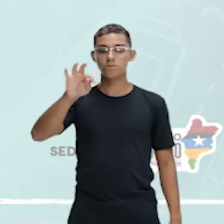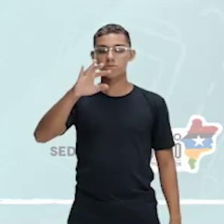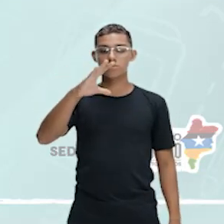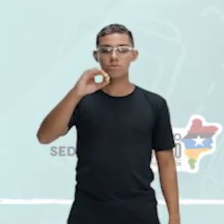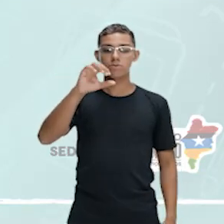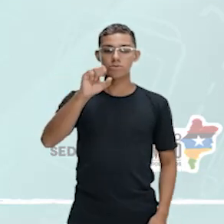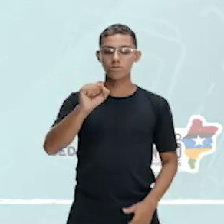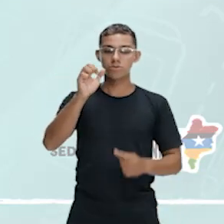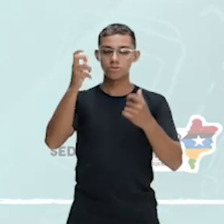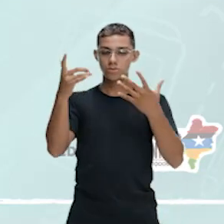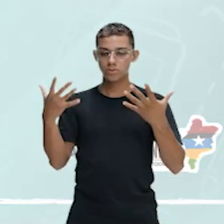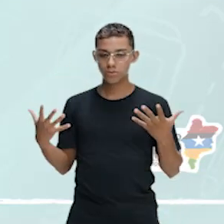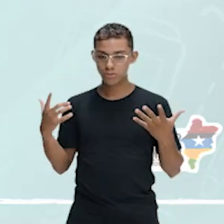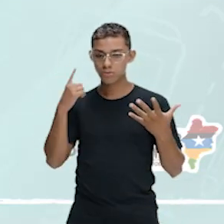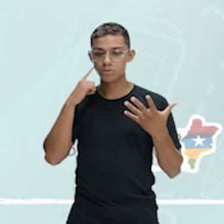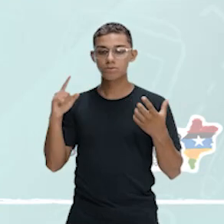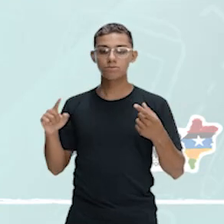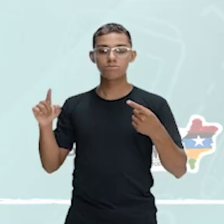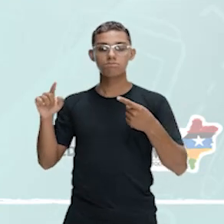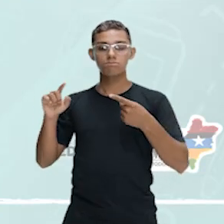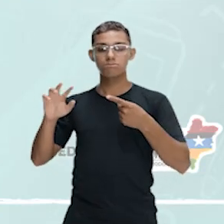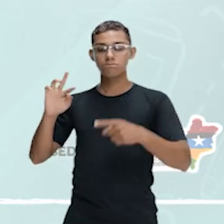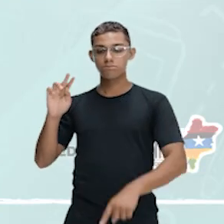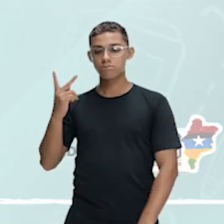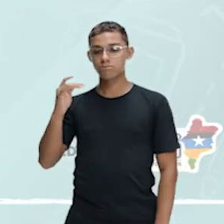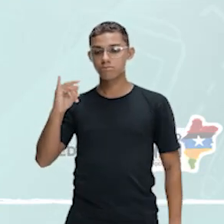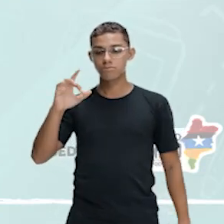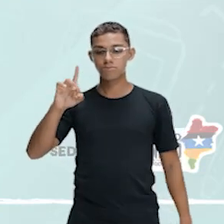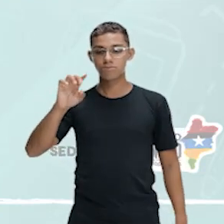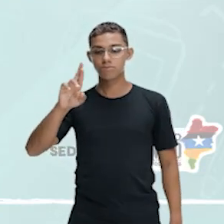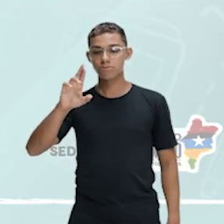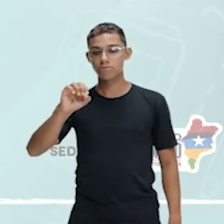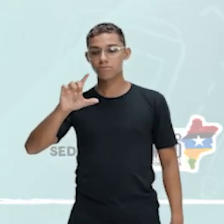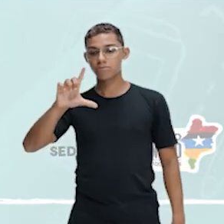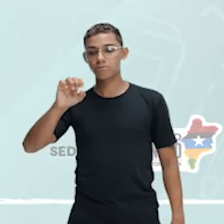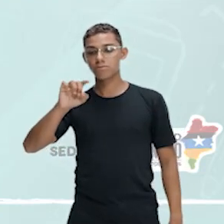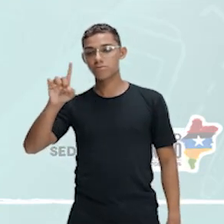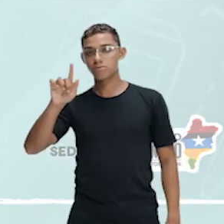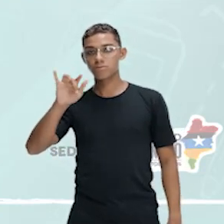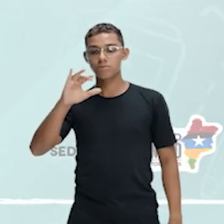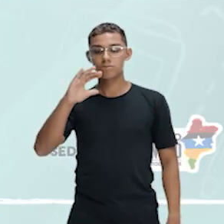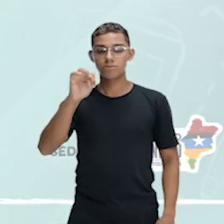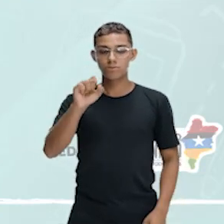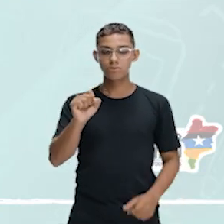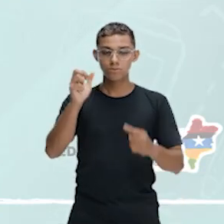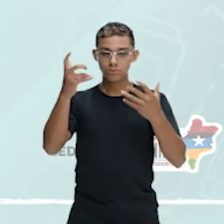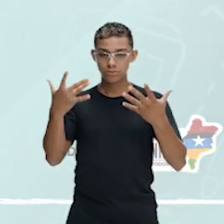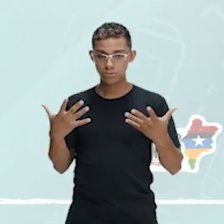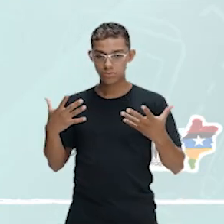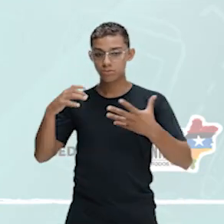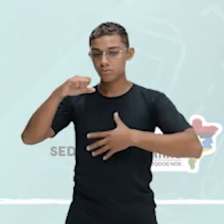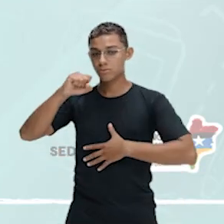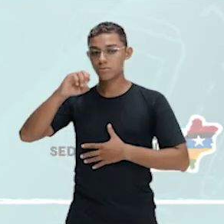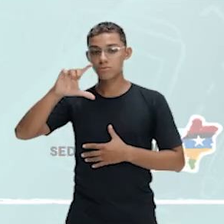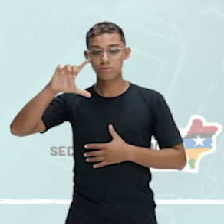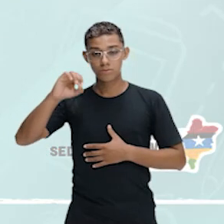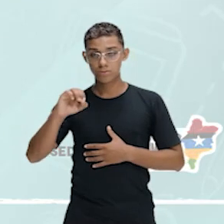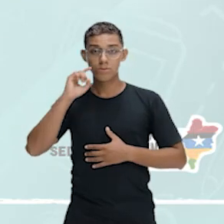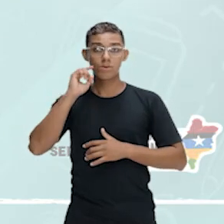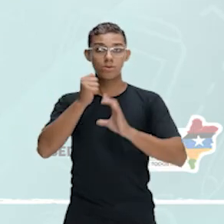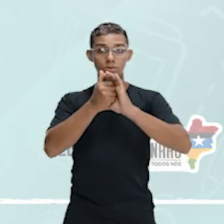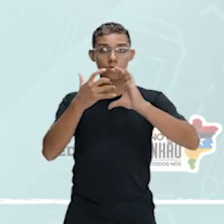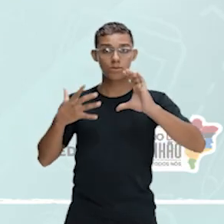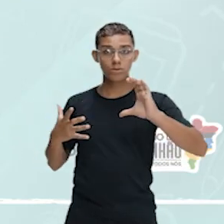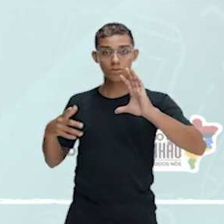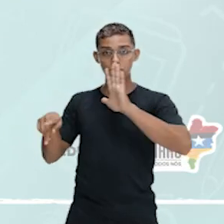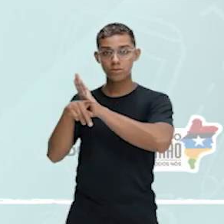botânicas, hidrológicas e edáficas. Edáfico, pessoal, quer dizer relativo ao solo, ok? Considerando essas